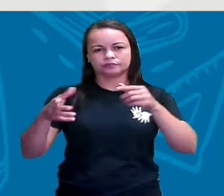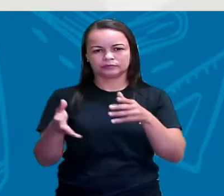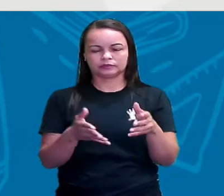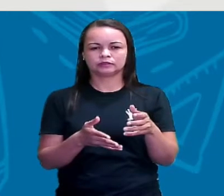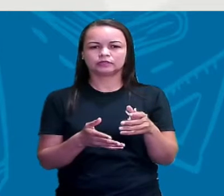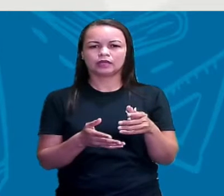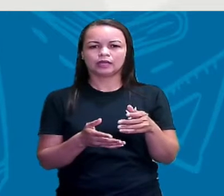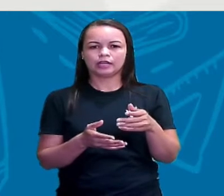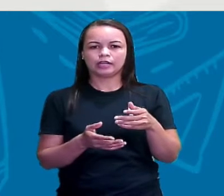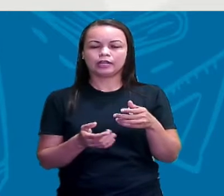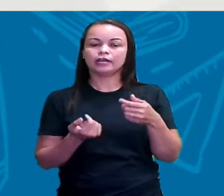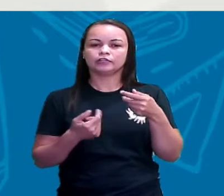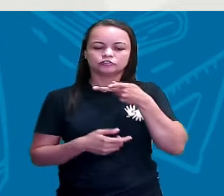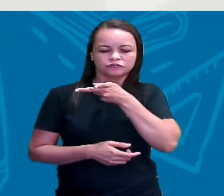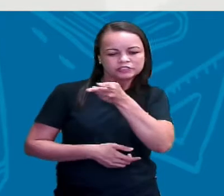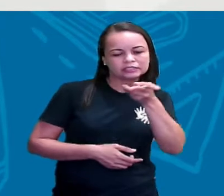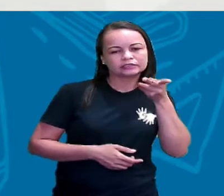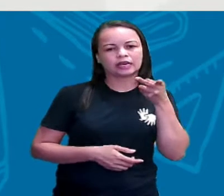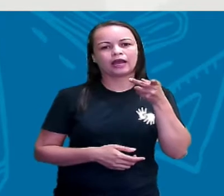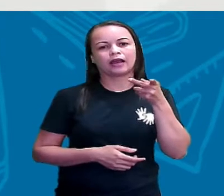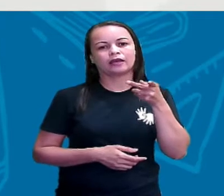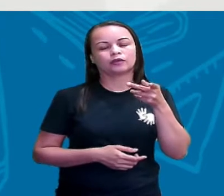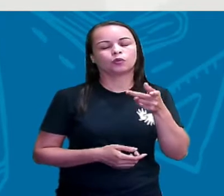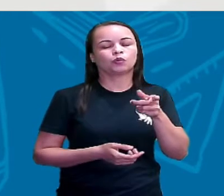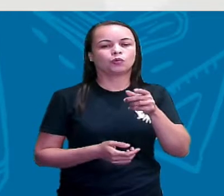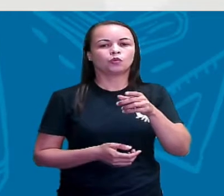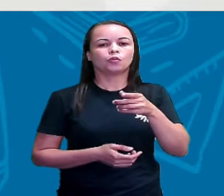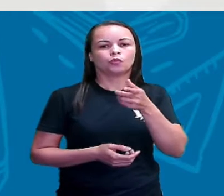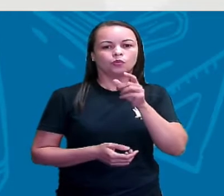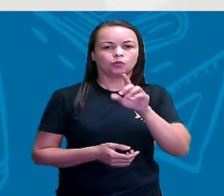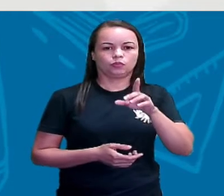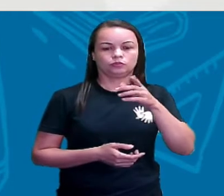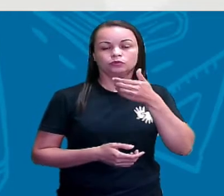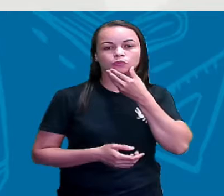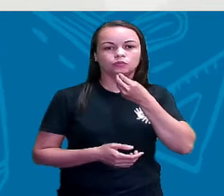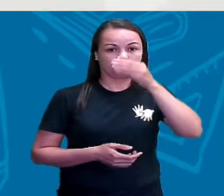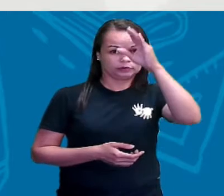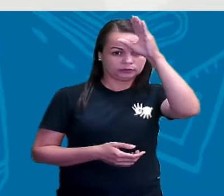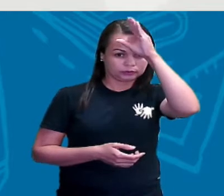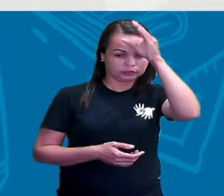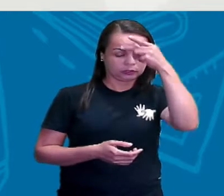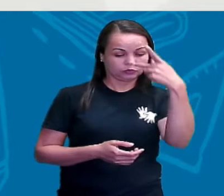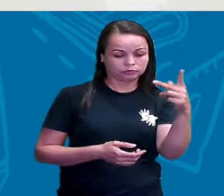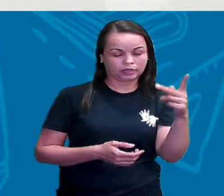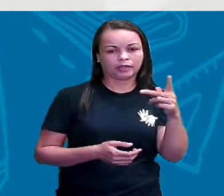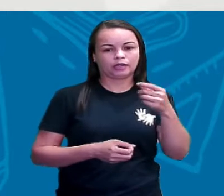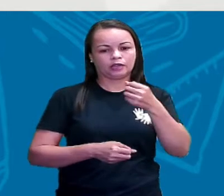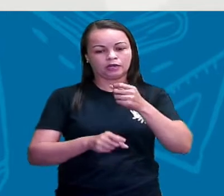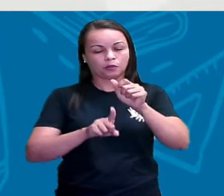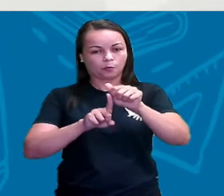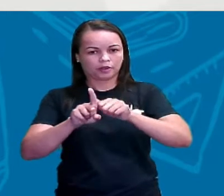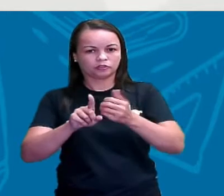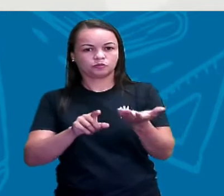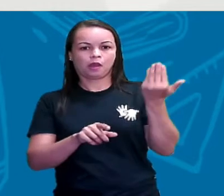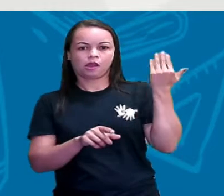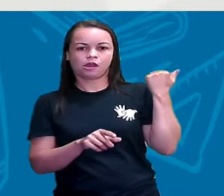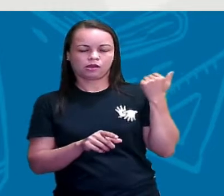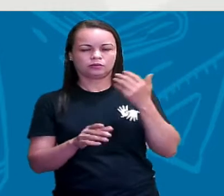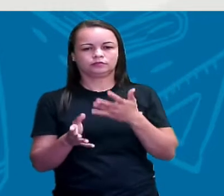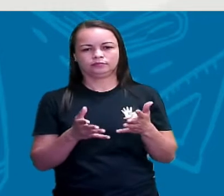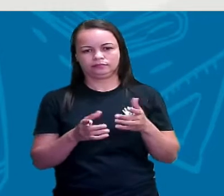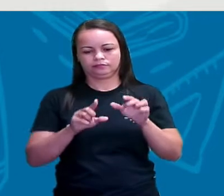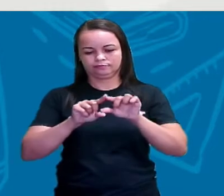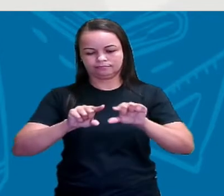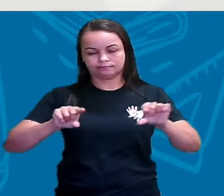eles visitaram o tio deles mês passado. I called you 3 days ago. Ou seja,